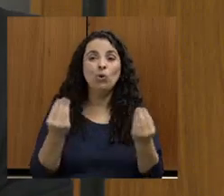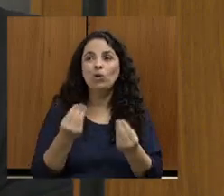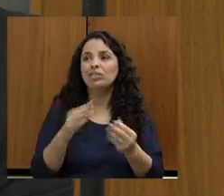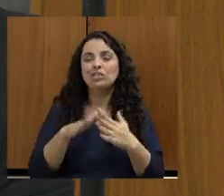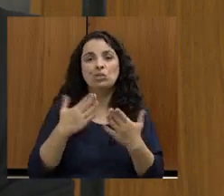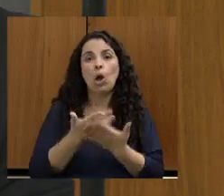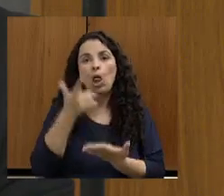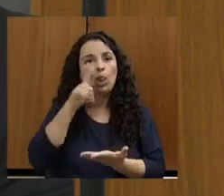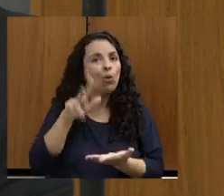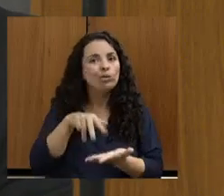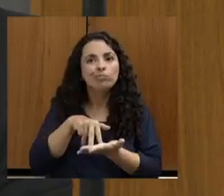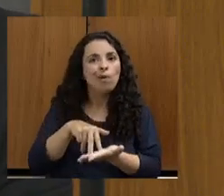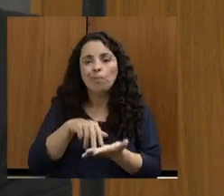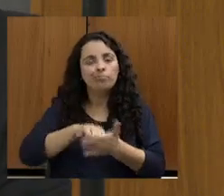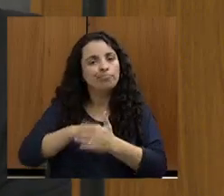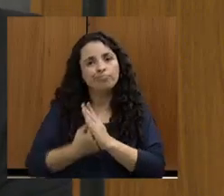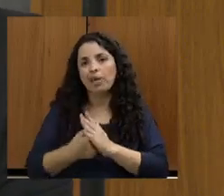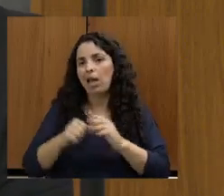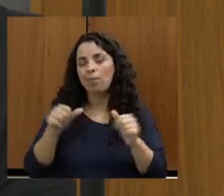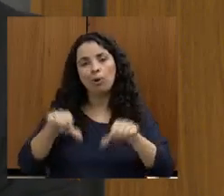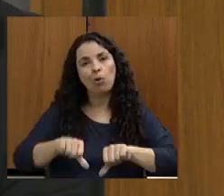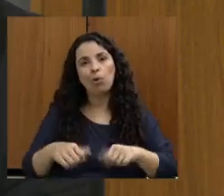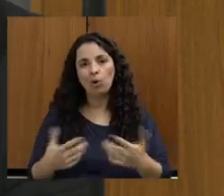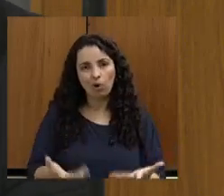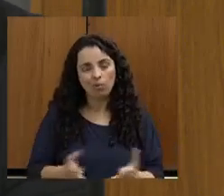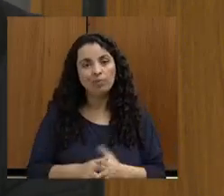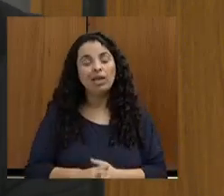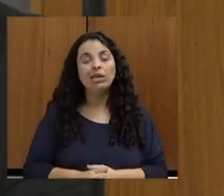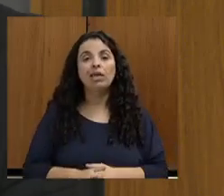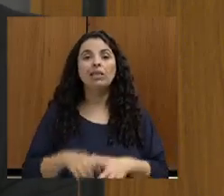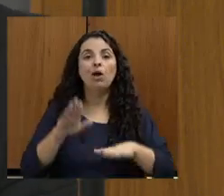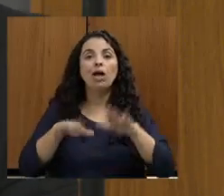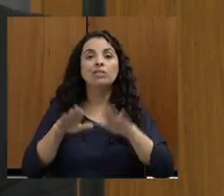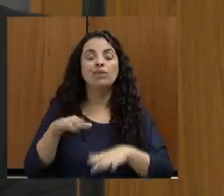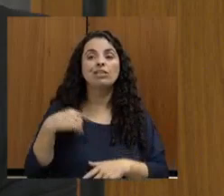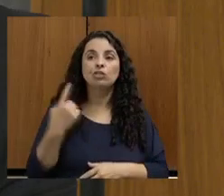orientar tecnicamente a buscar o recurso para a escola se viabilizar, às vezes com